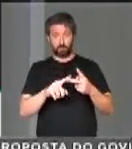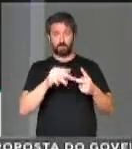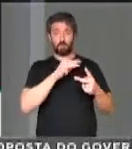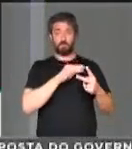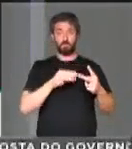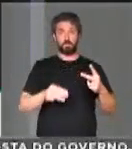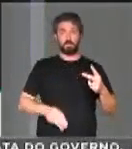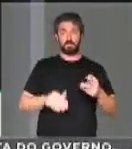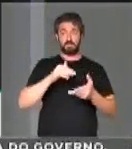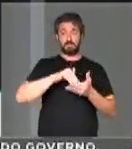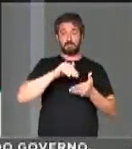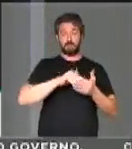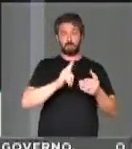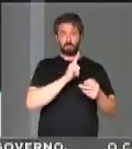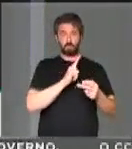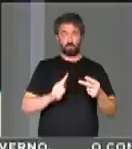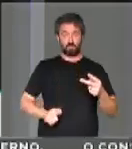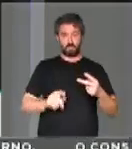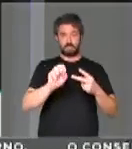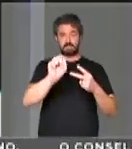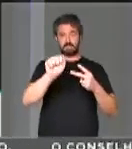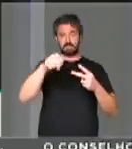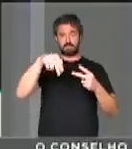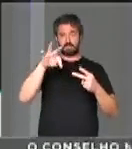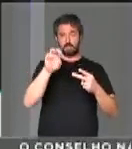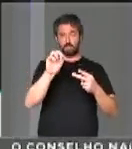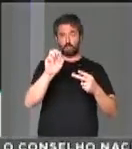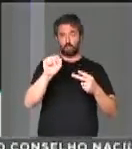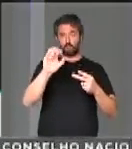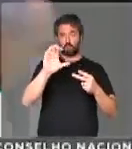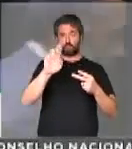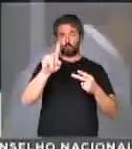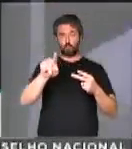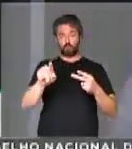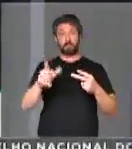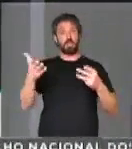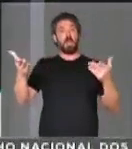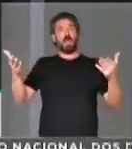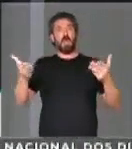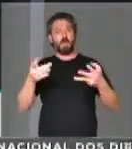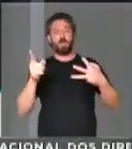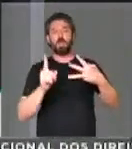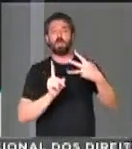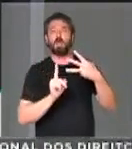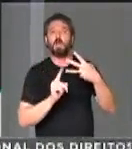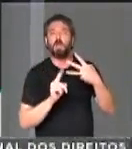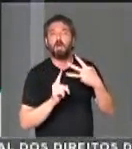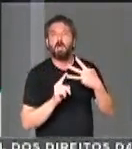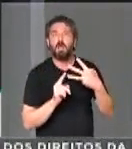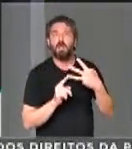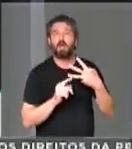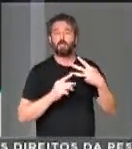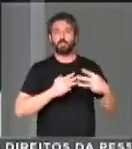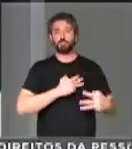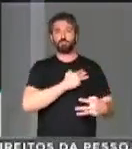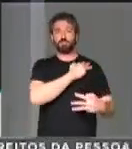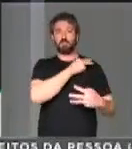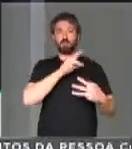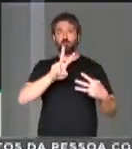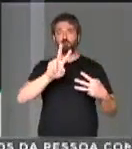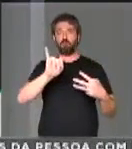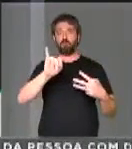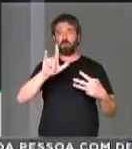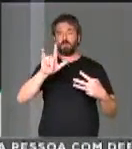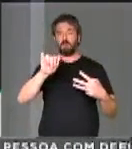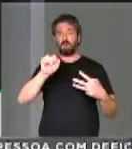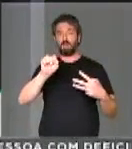ministro da Secretaria de Governo Santos Cruz, e agora o general Vilas